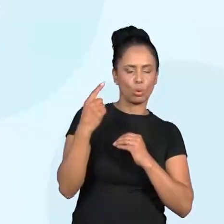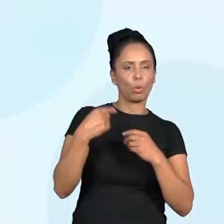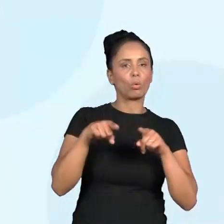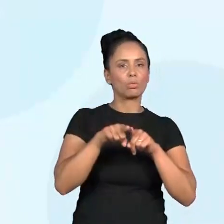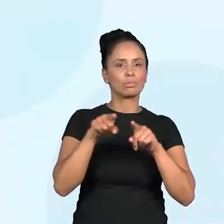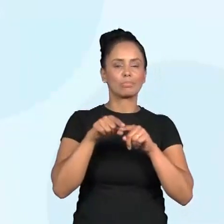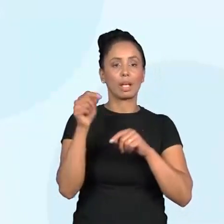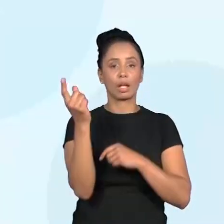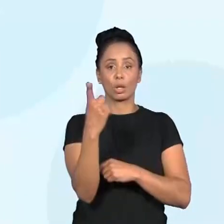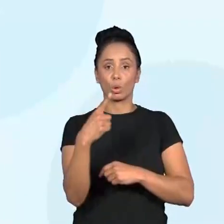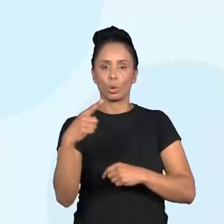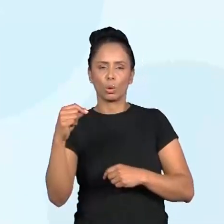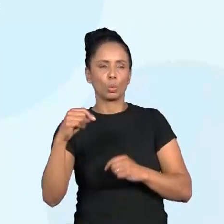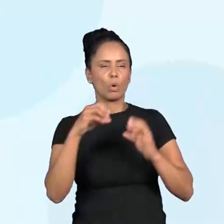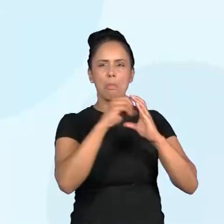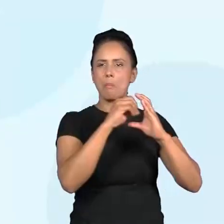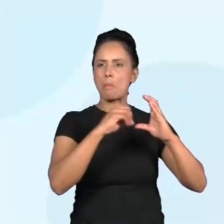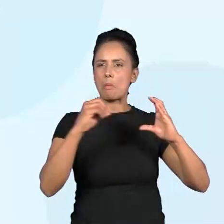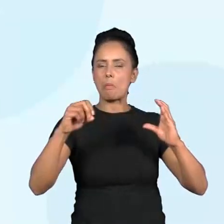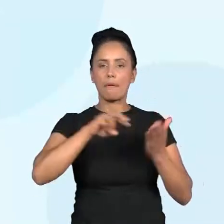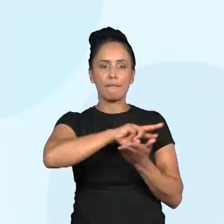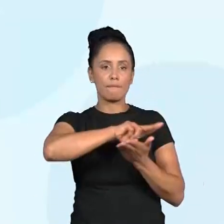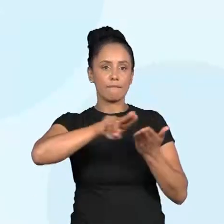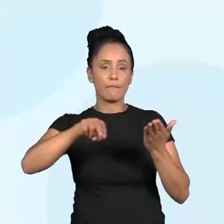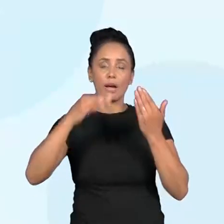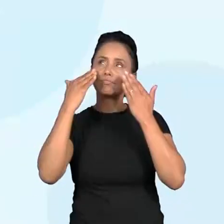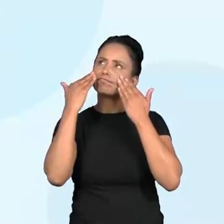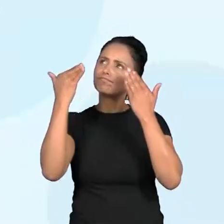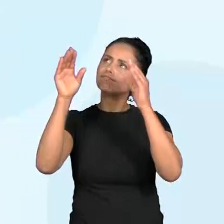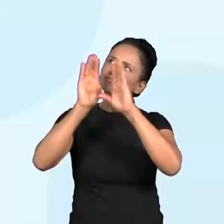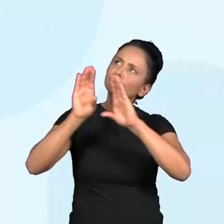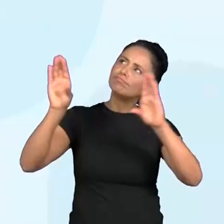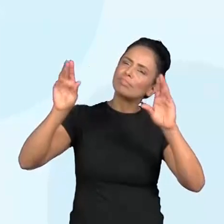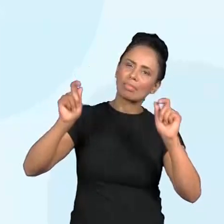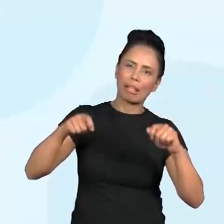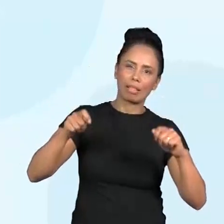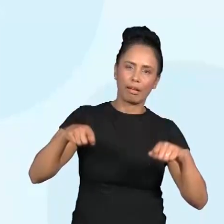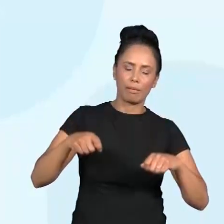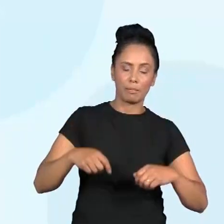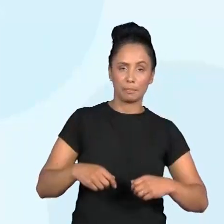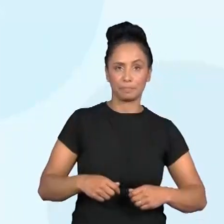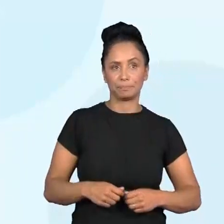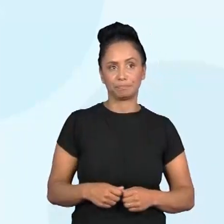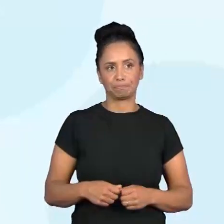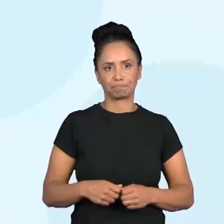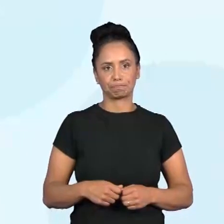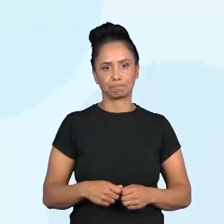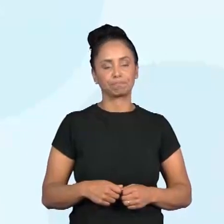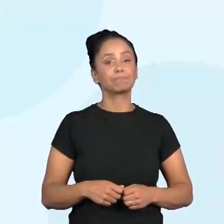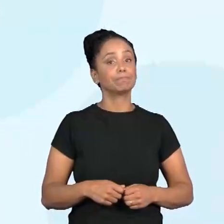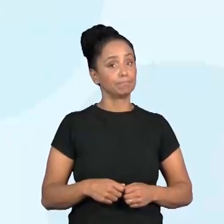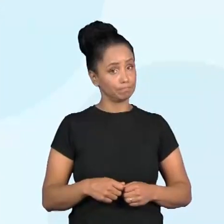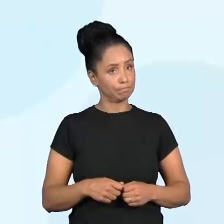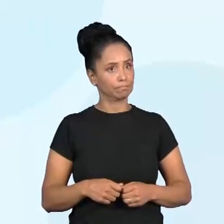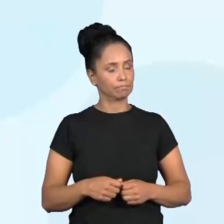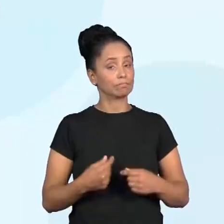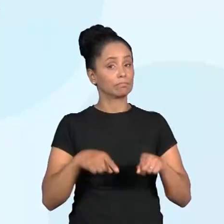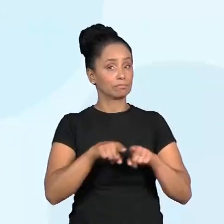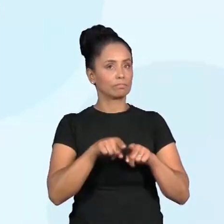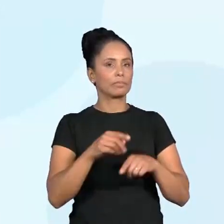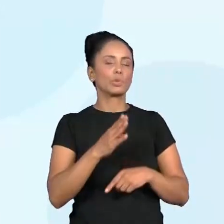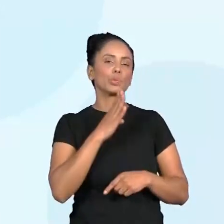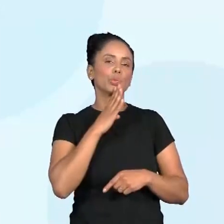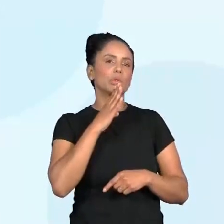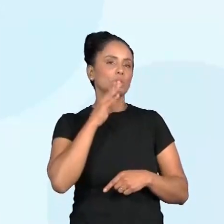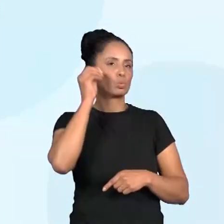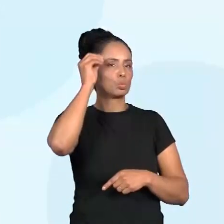estrelas, Lua e planetas estão visíveis no céu. Muito bem. Então, nós temos aí um objeto de